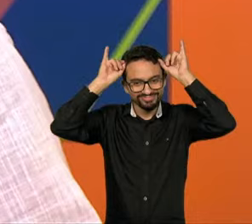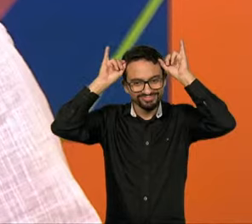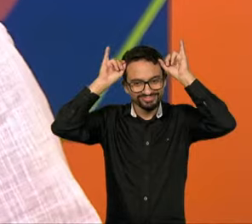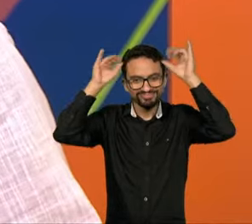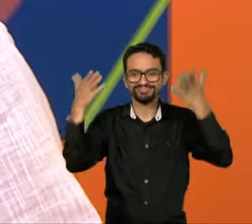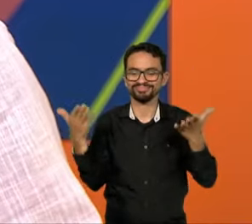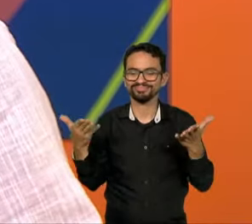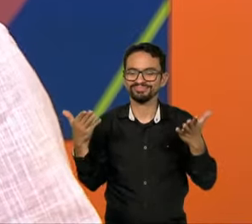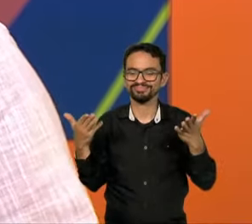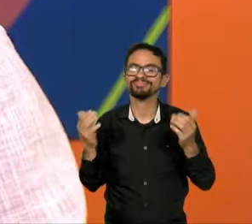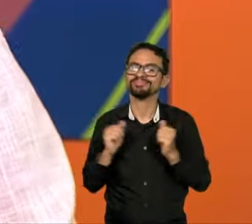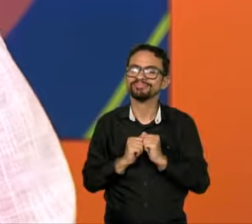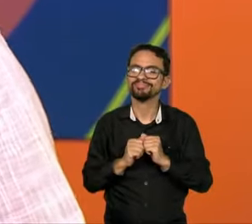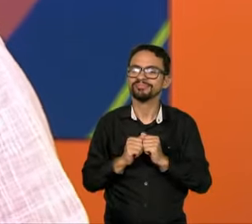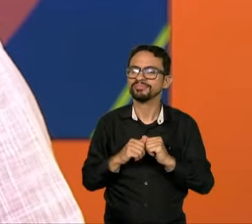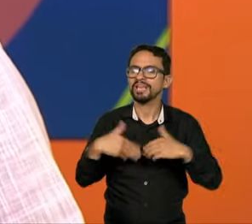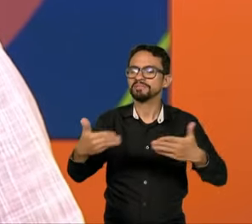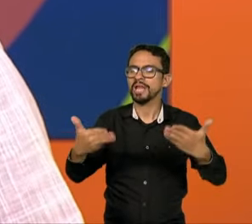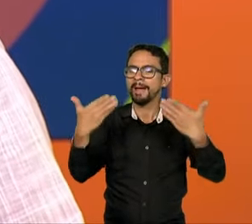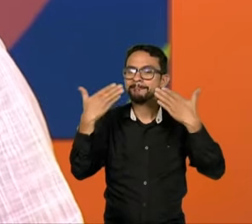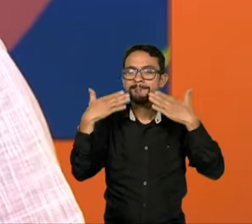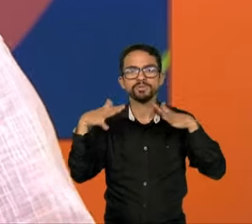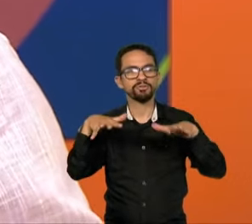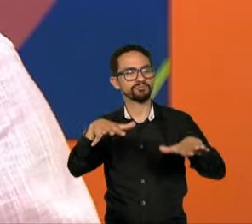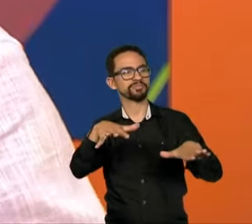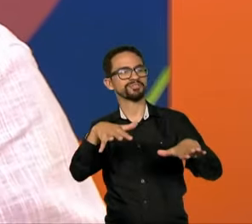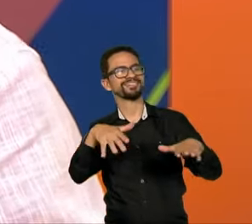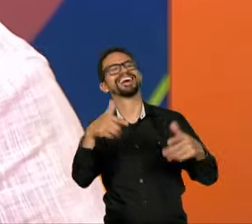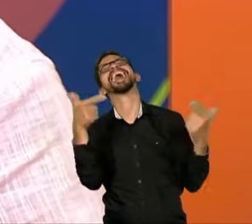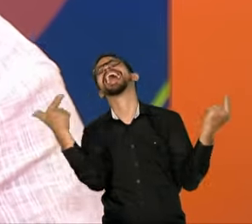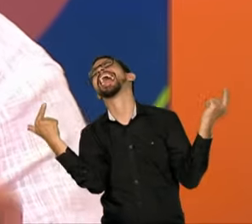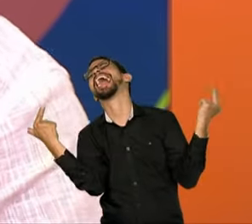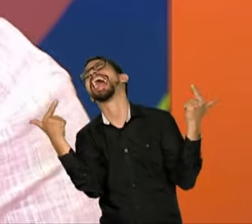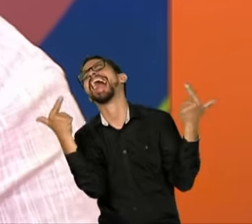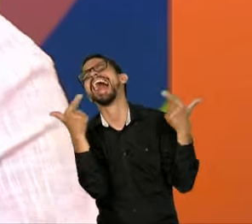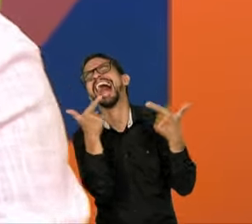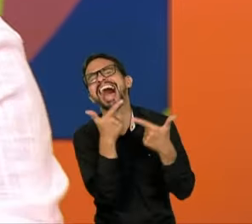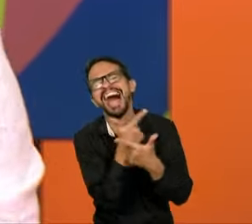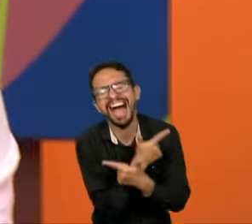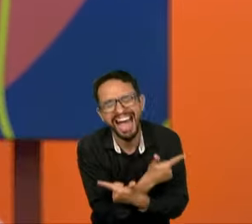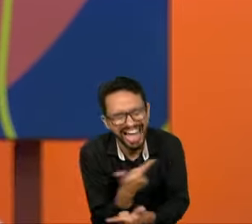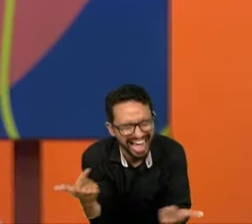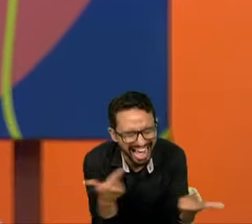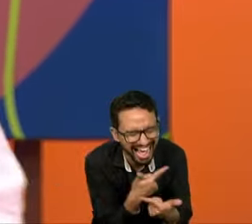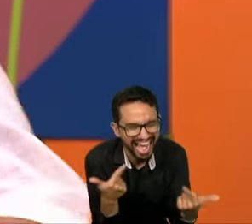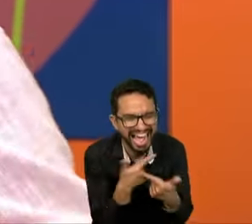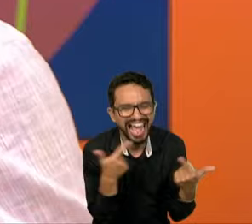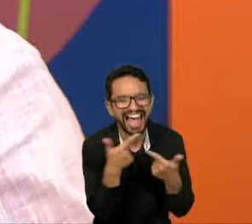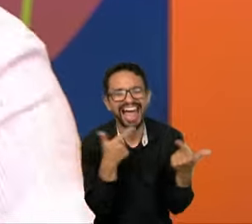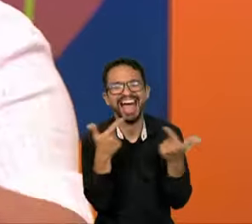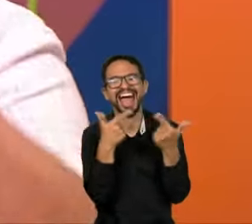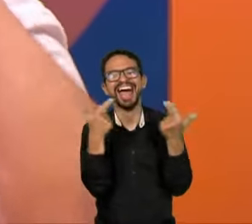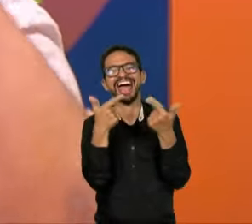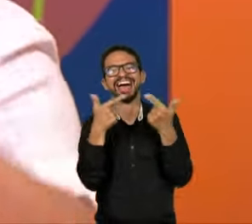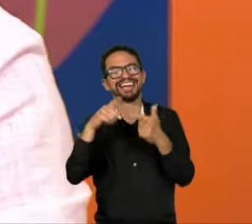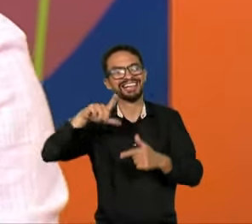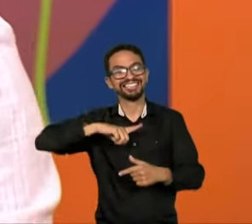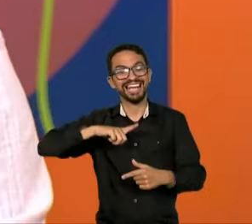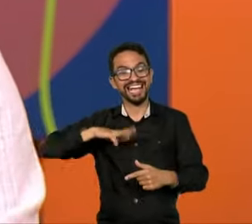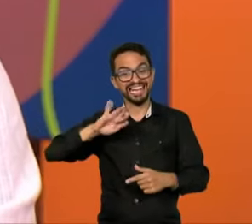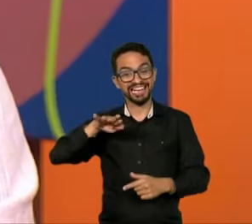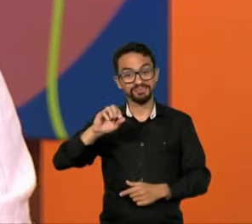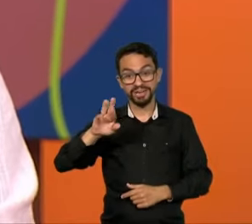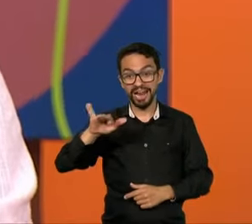entrei em cena, a plateia caiu na gargalhada, porque tava a baratinha de baratinha, o cachorrinho de cachorrinho, e tinha o Erasmo Carlos com